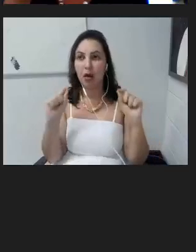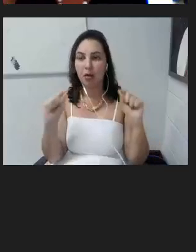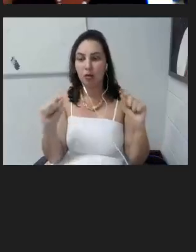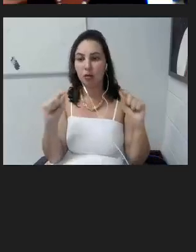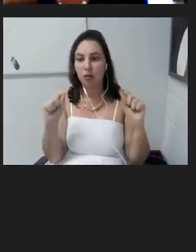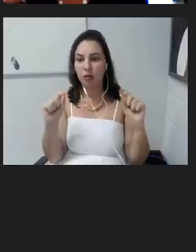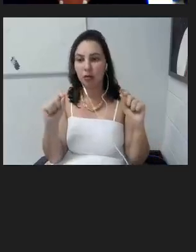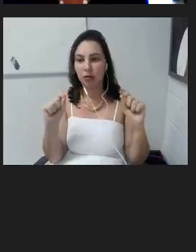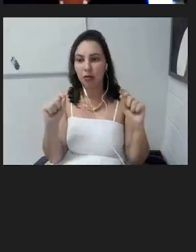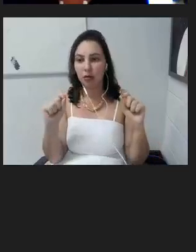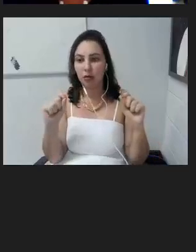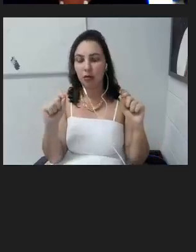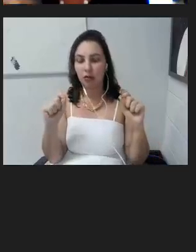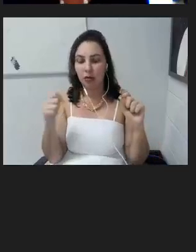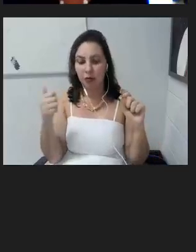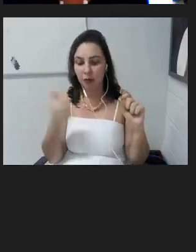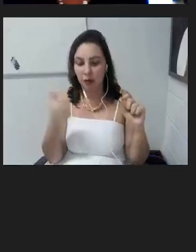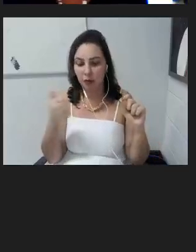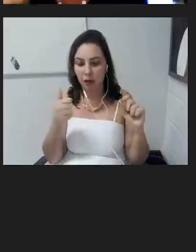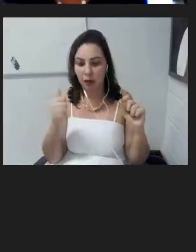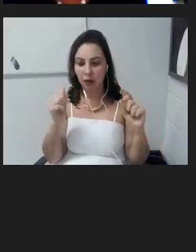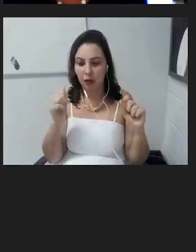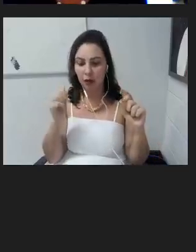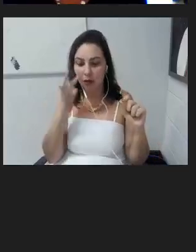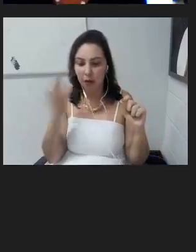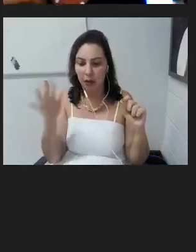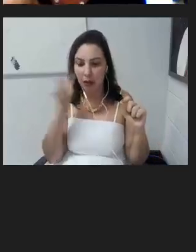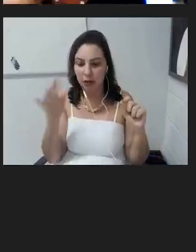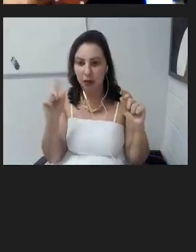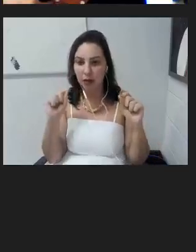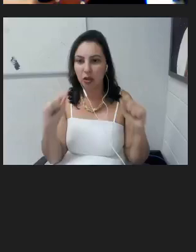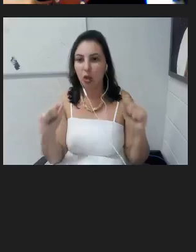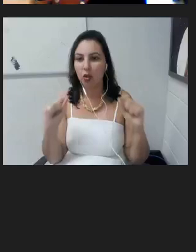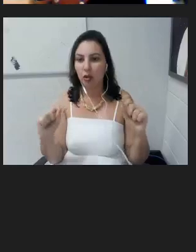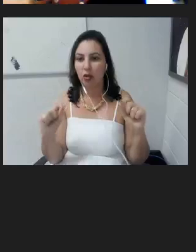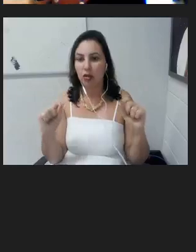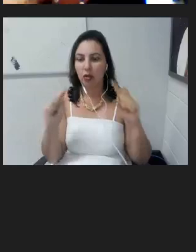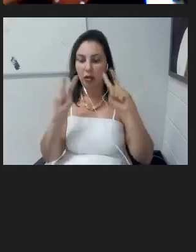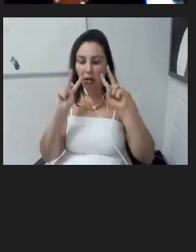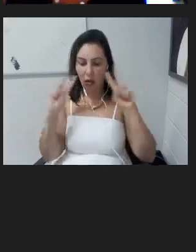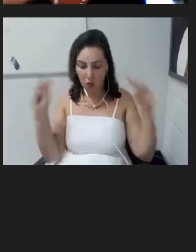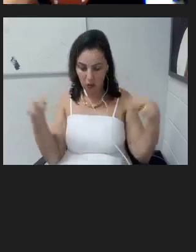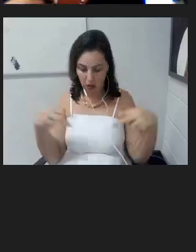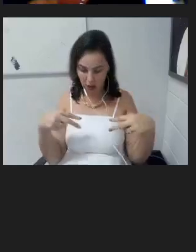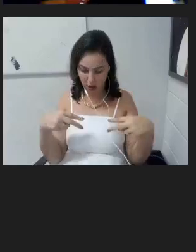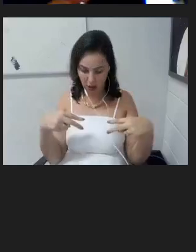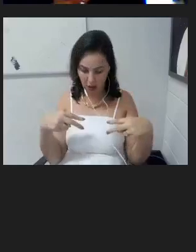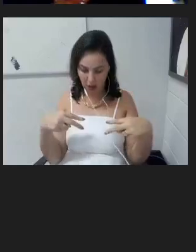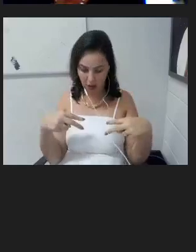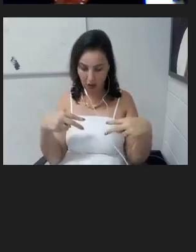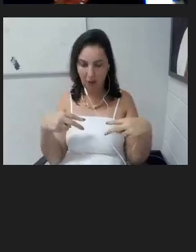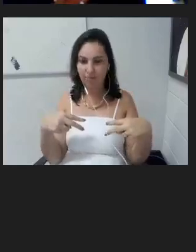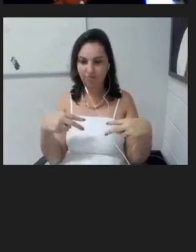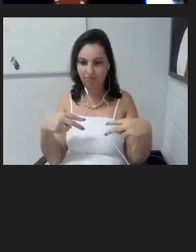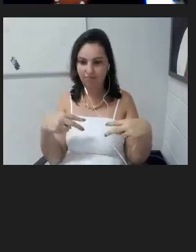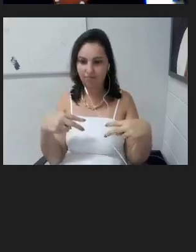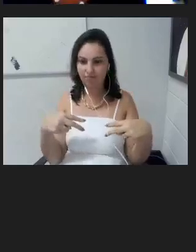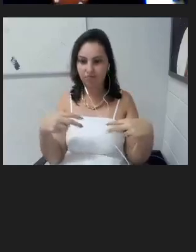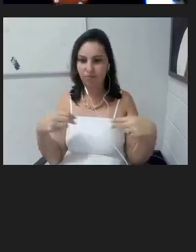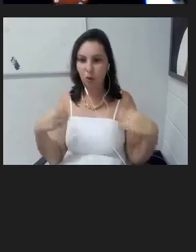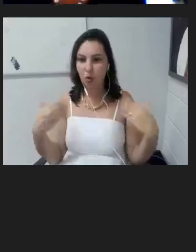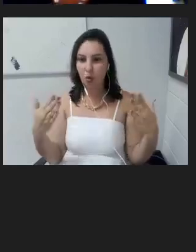um primeiro ponto de partida é a gente olhar para nós mesmos e ver quais são as nossas